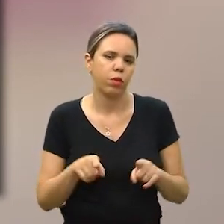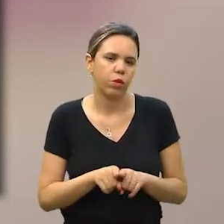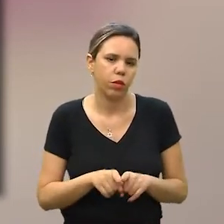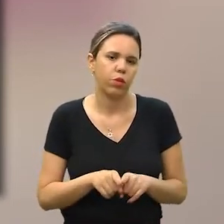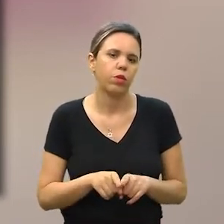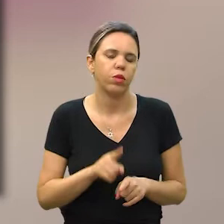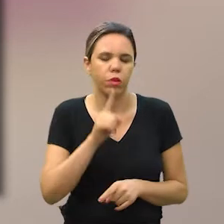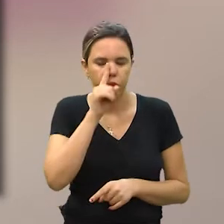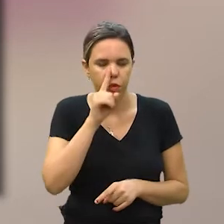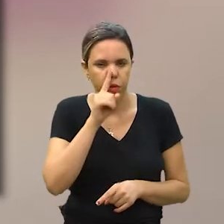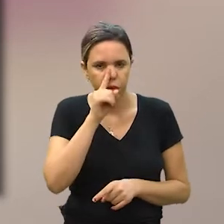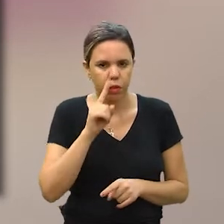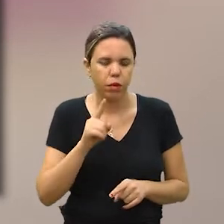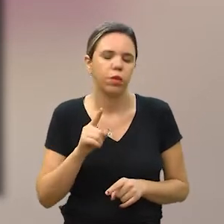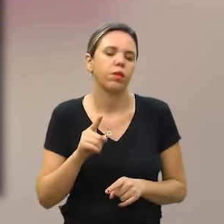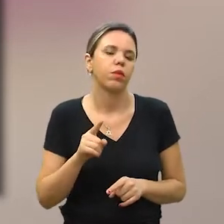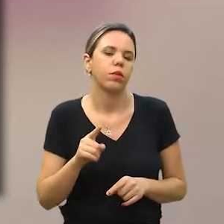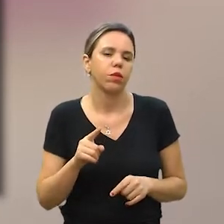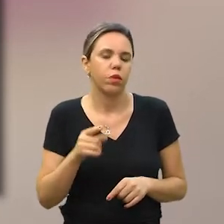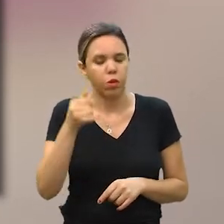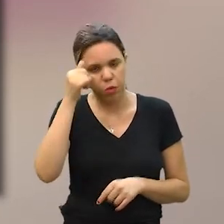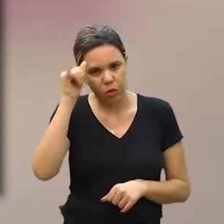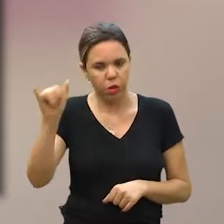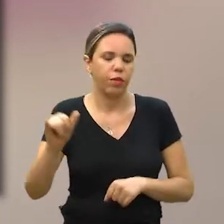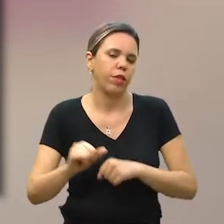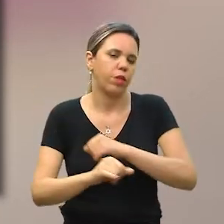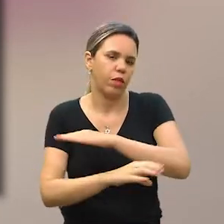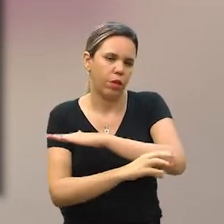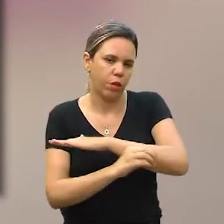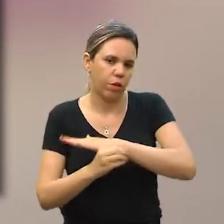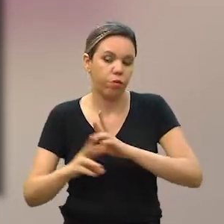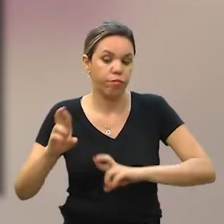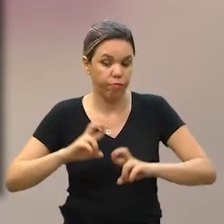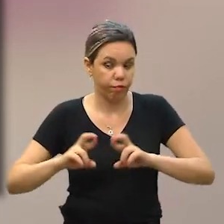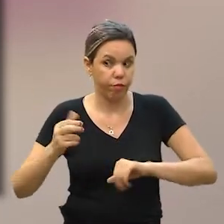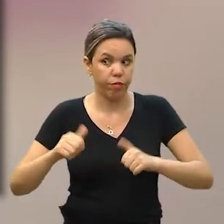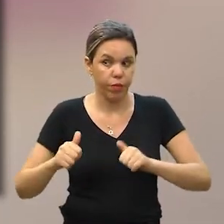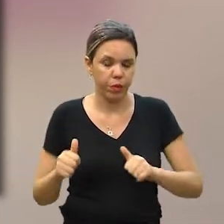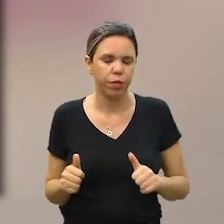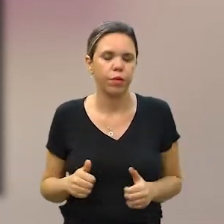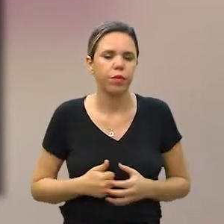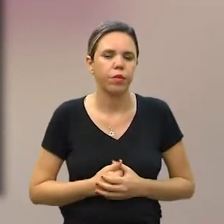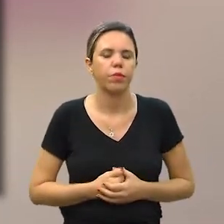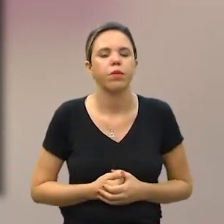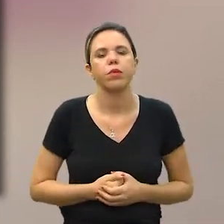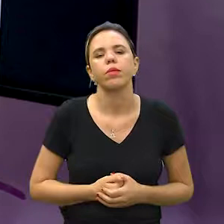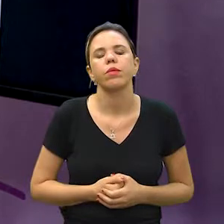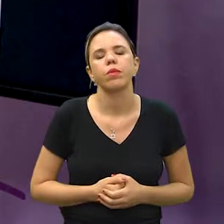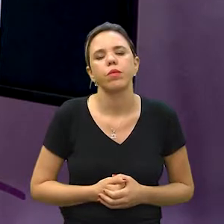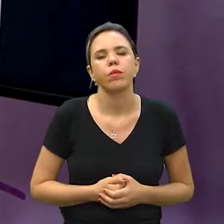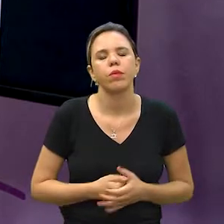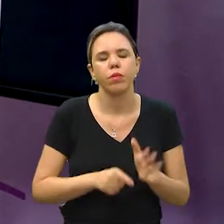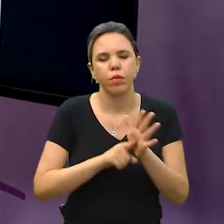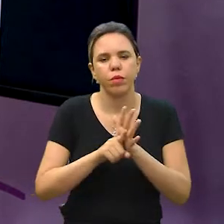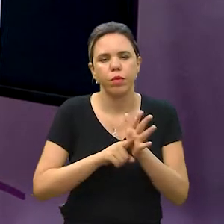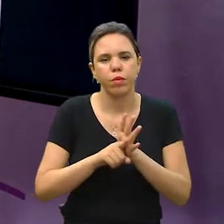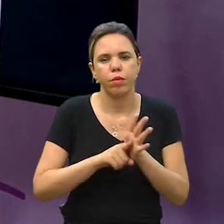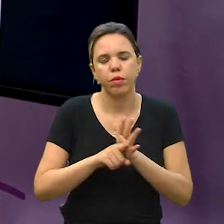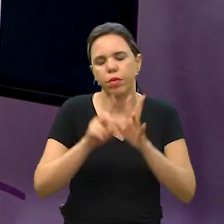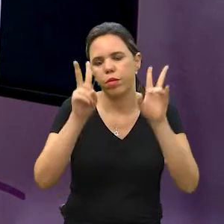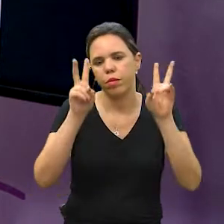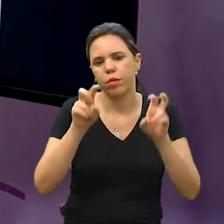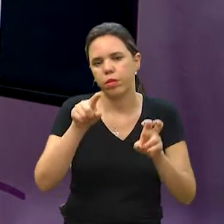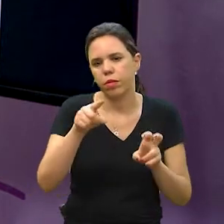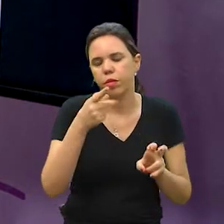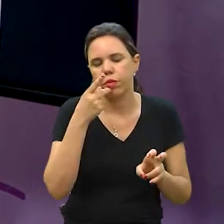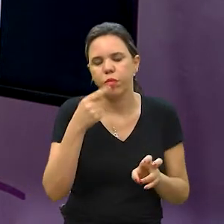parto, que os fatores de risco para a trombose sejam analisados, não é? E doutora, pesquisando sobre